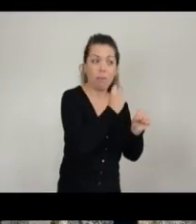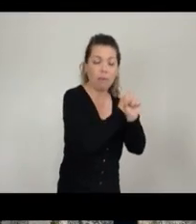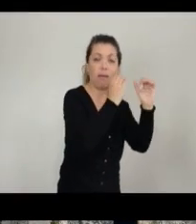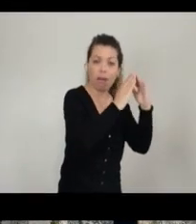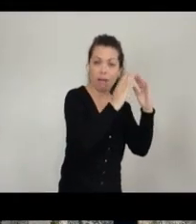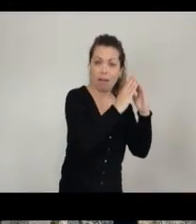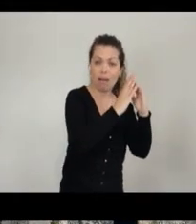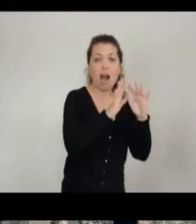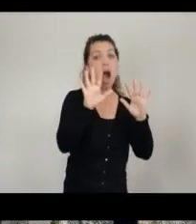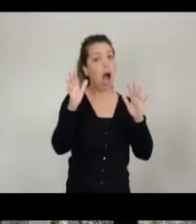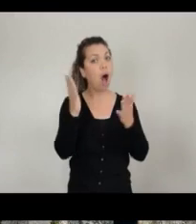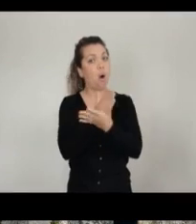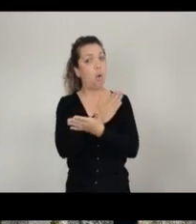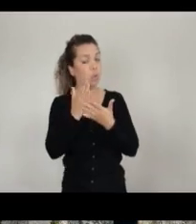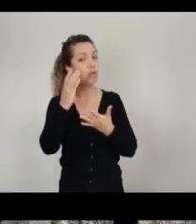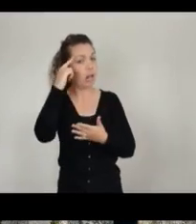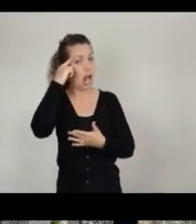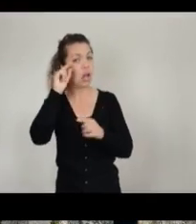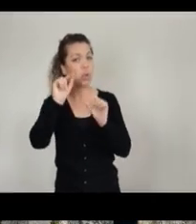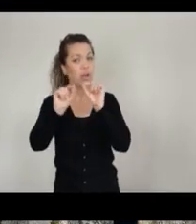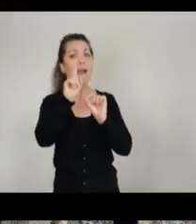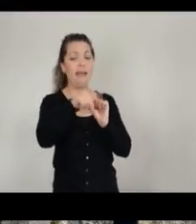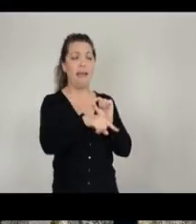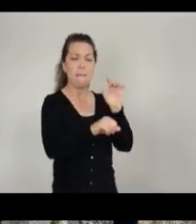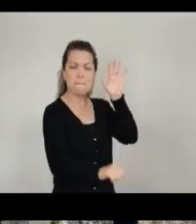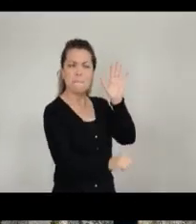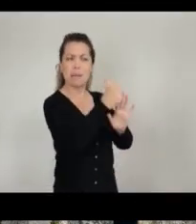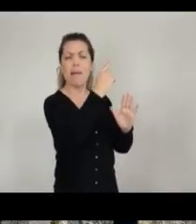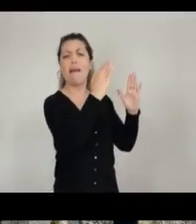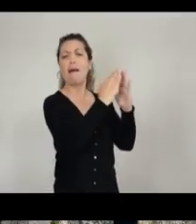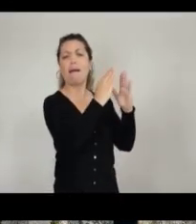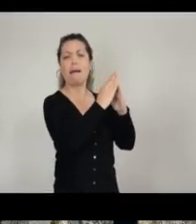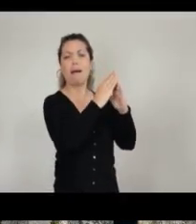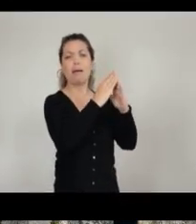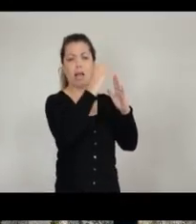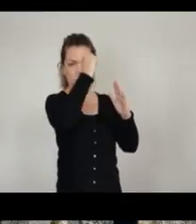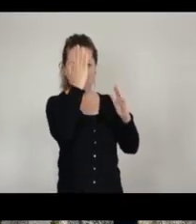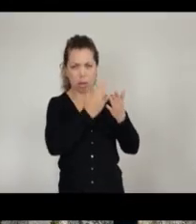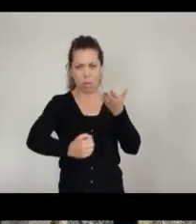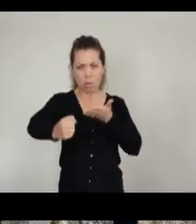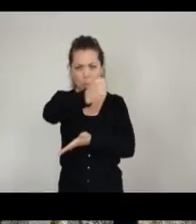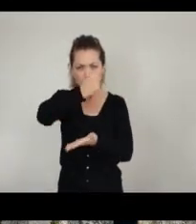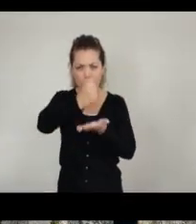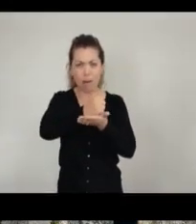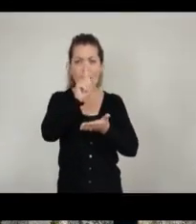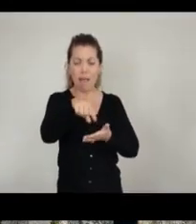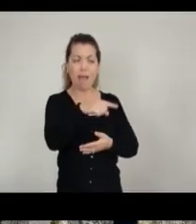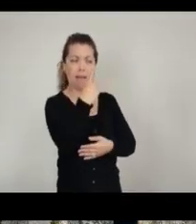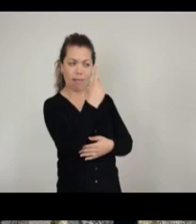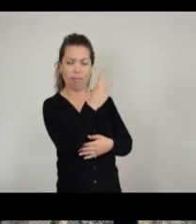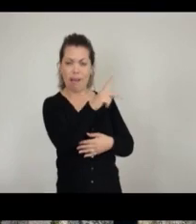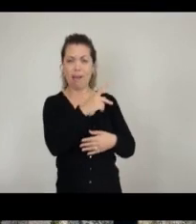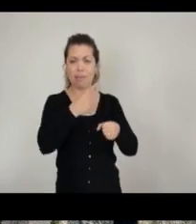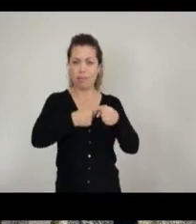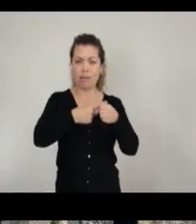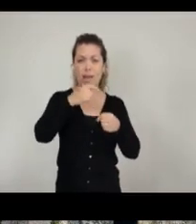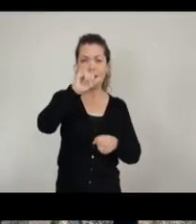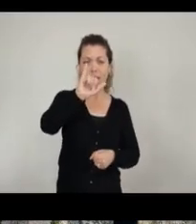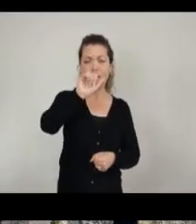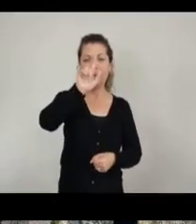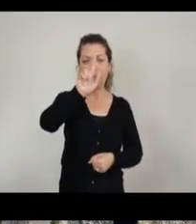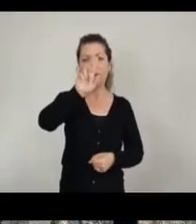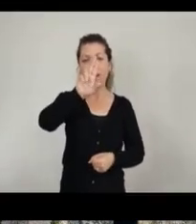urbano. Iguape deteve boa parte do mercado de arroz até as primeiras décadas do século XX. Embora seu cultivo fosse